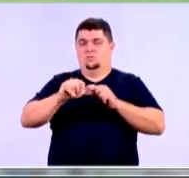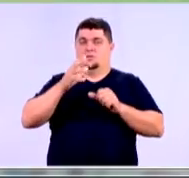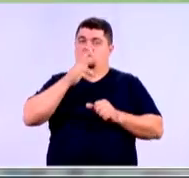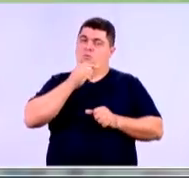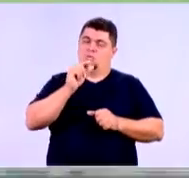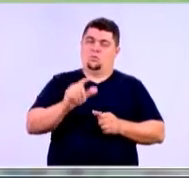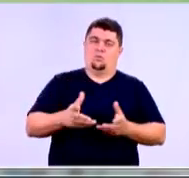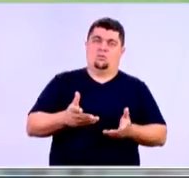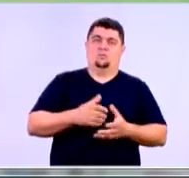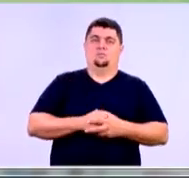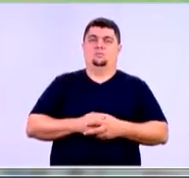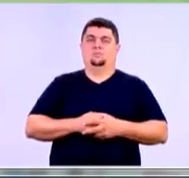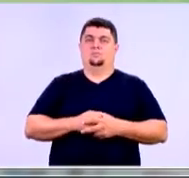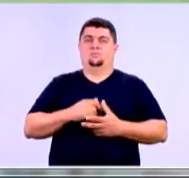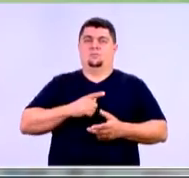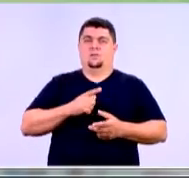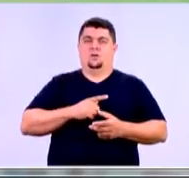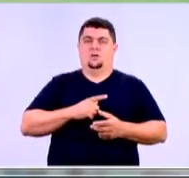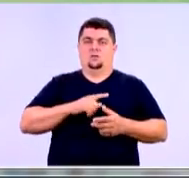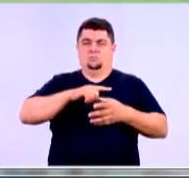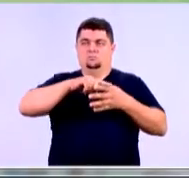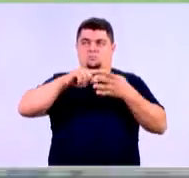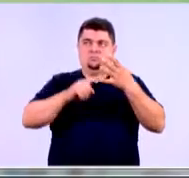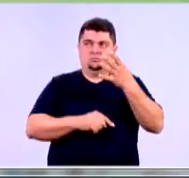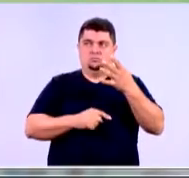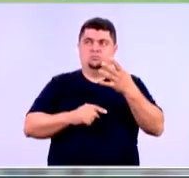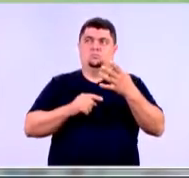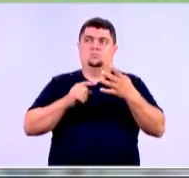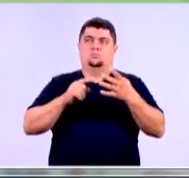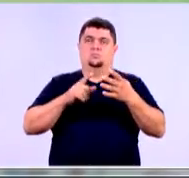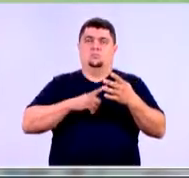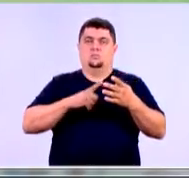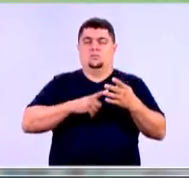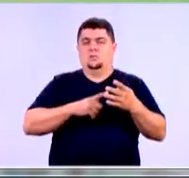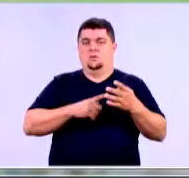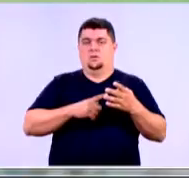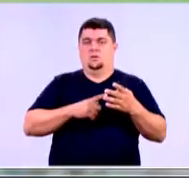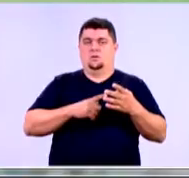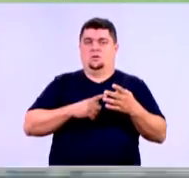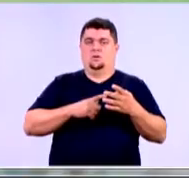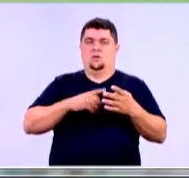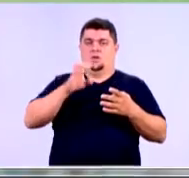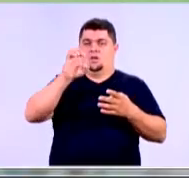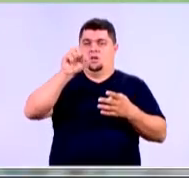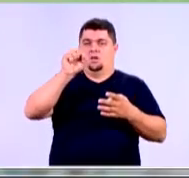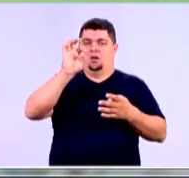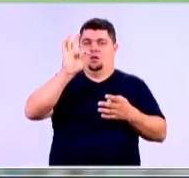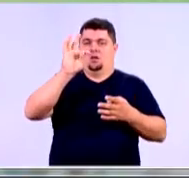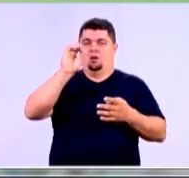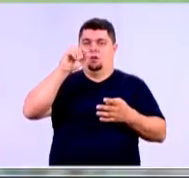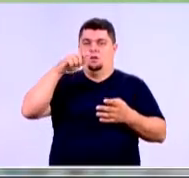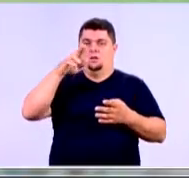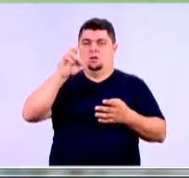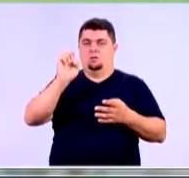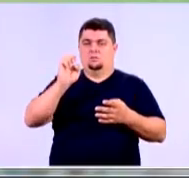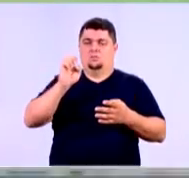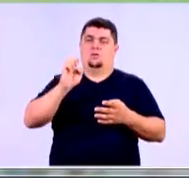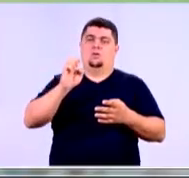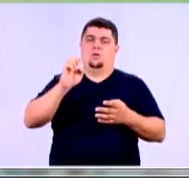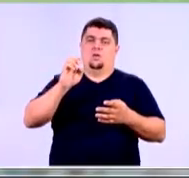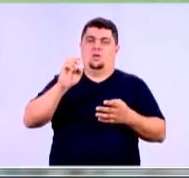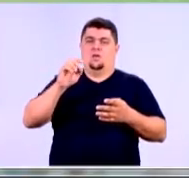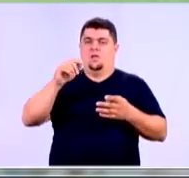Então, a gente considera que aqui do ativo circulante, a parte estoque é a parte menos